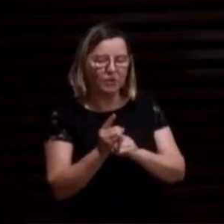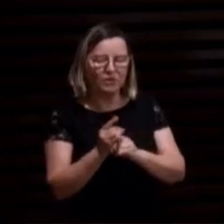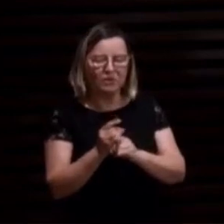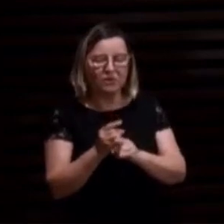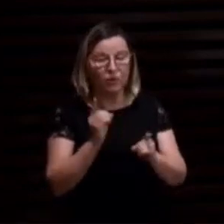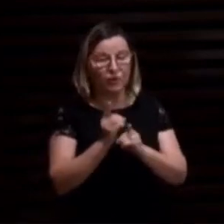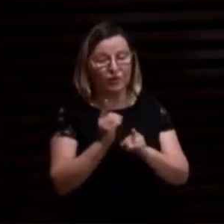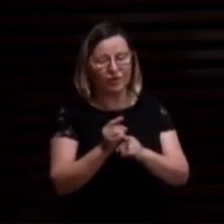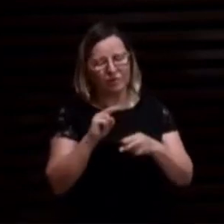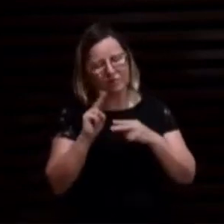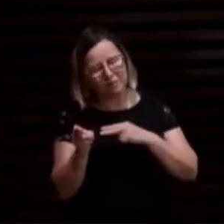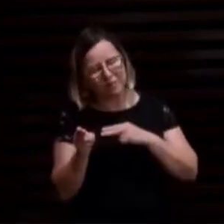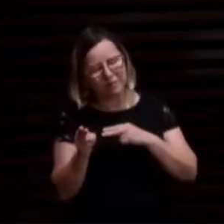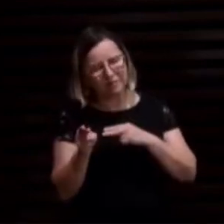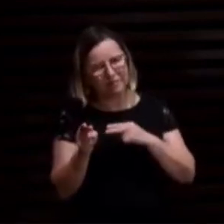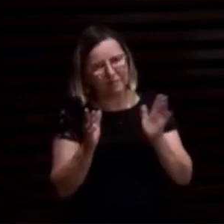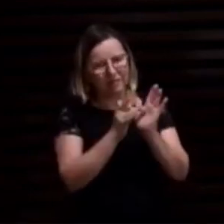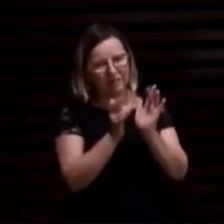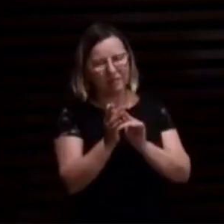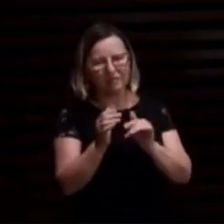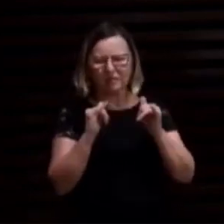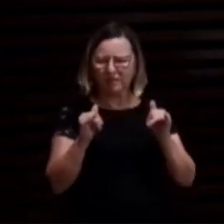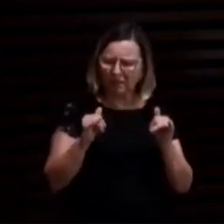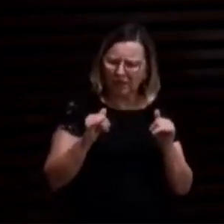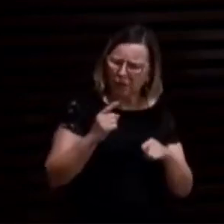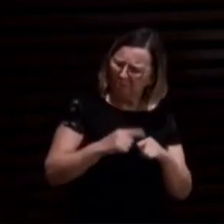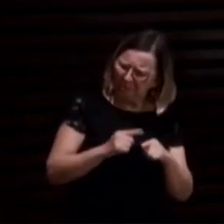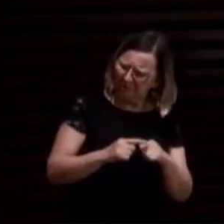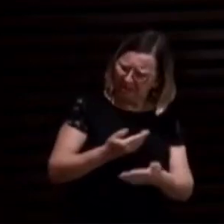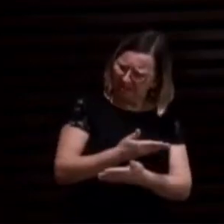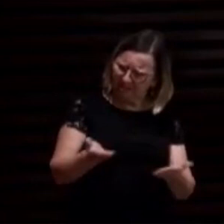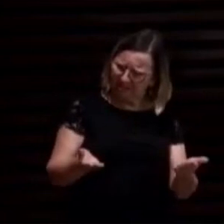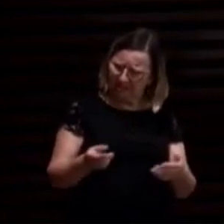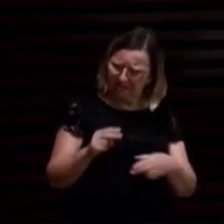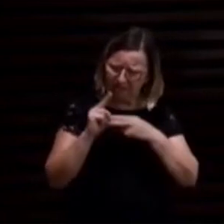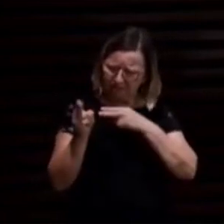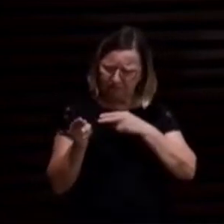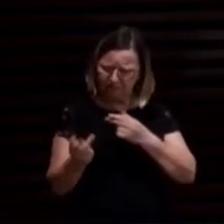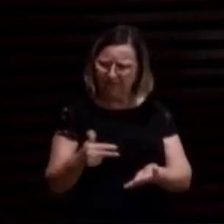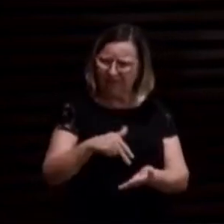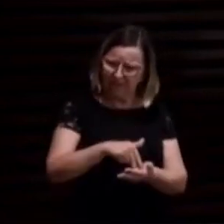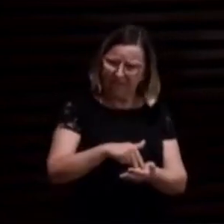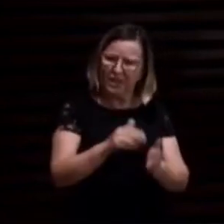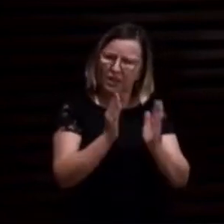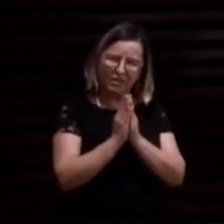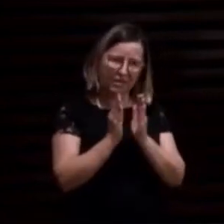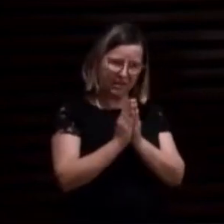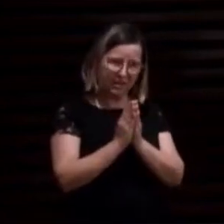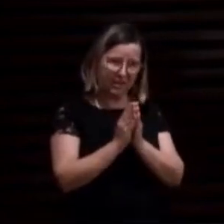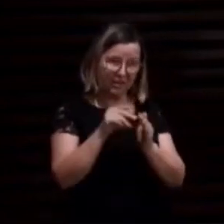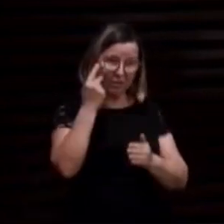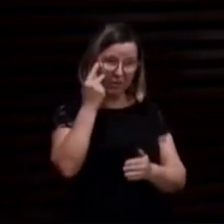46. E disse-lhes, por que estáis dormindo? Levantai-vos e orai, para